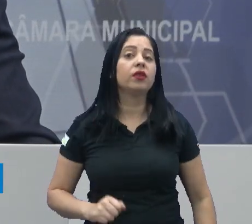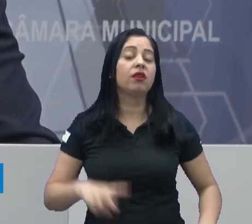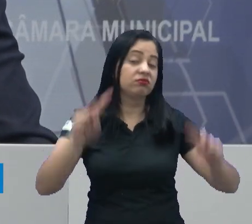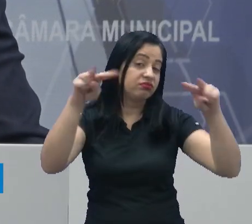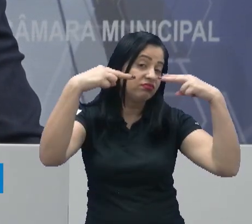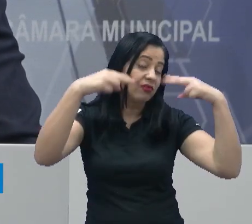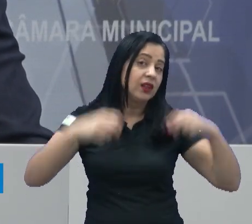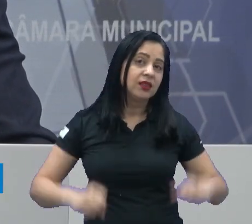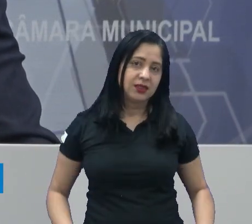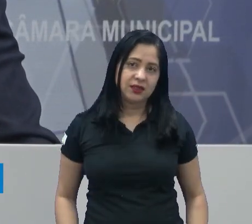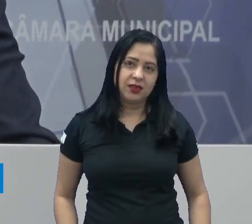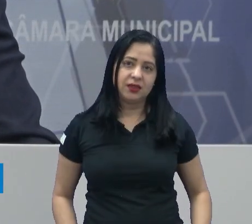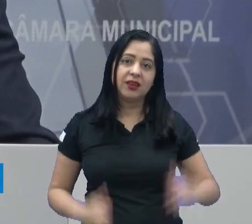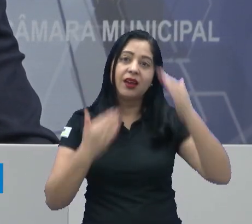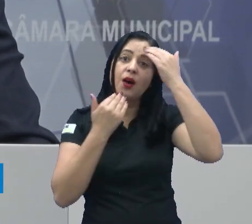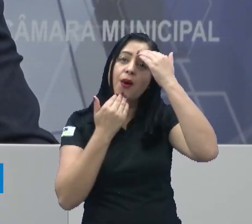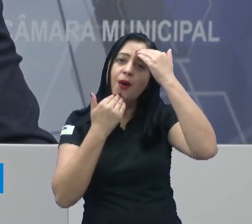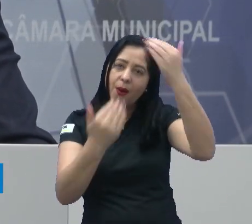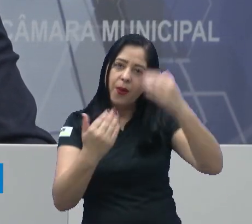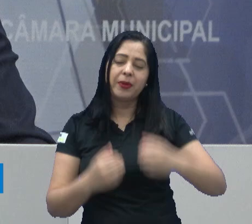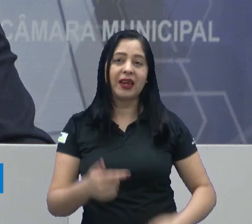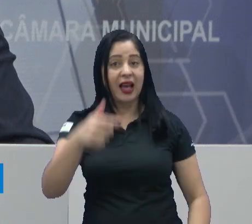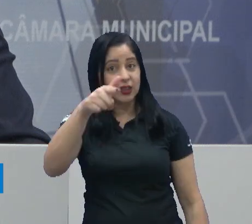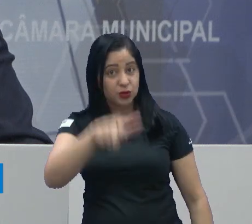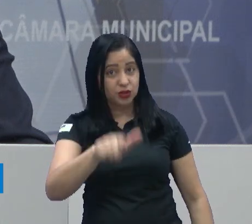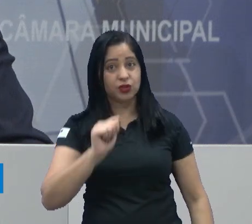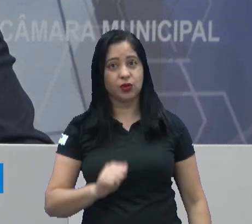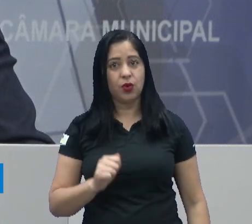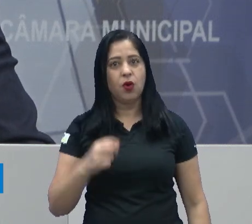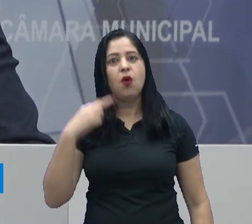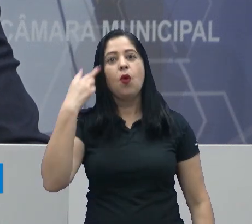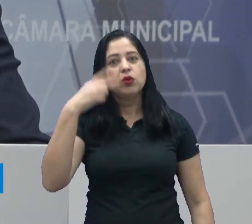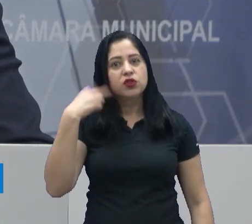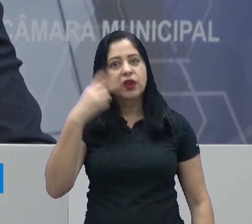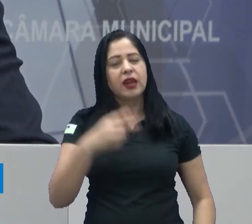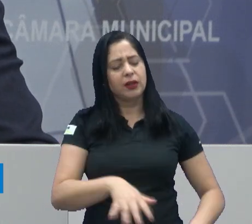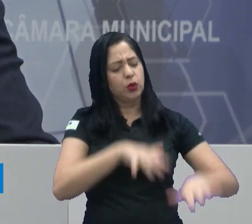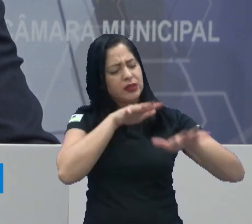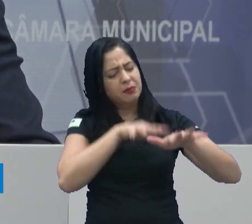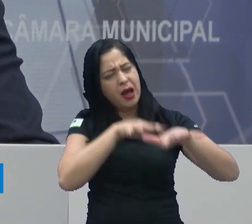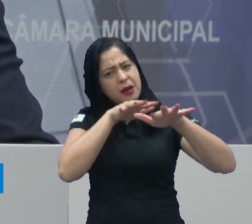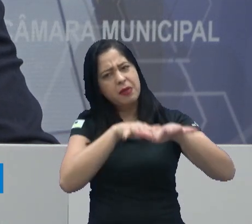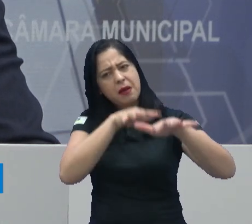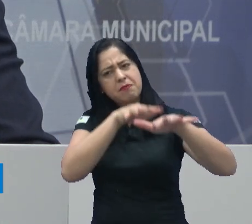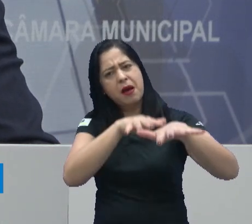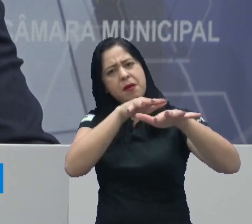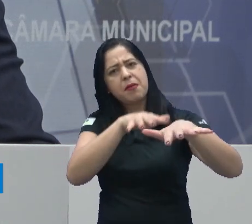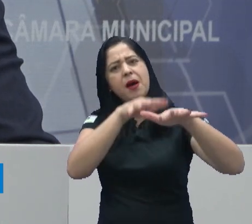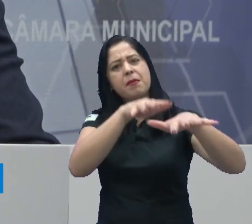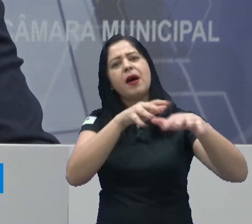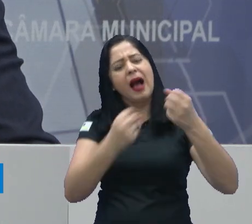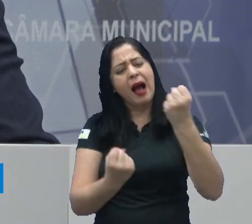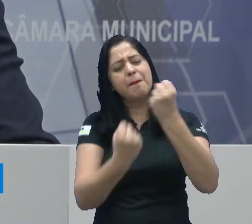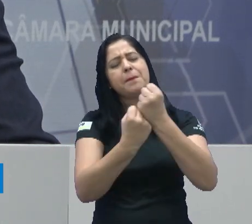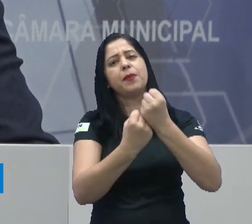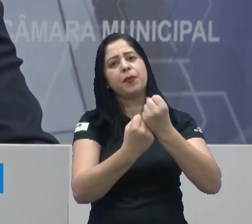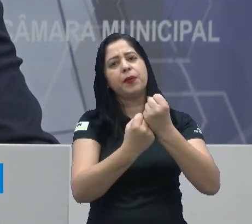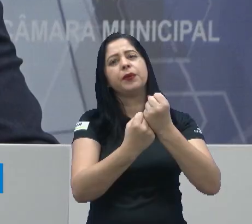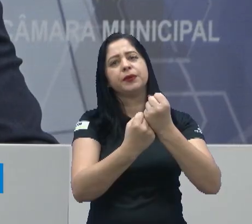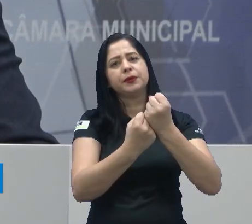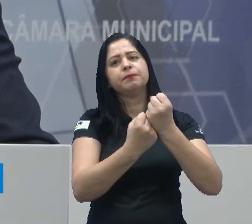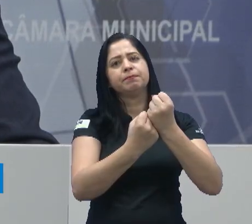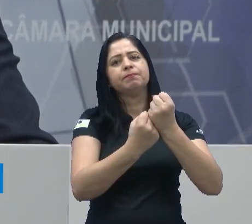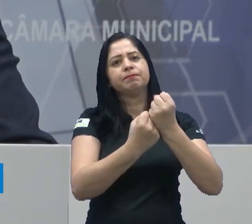aqui agradecer mais uma vez aos vereadores que se mobilizaram, que estiveram juntos. É muito gratificante para nós sairmos